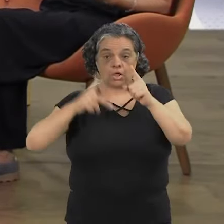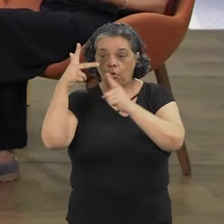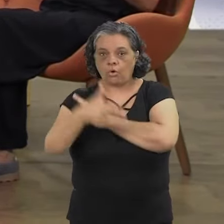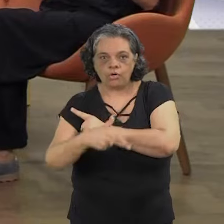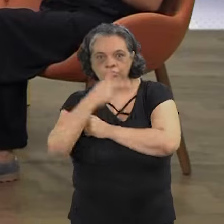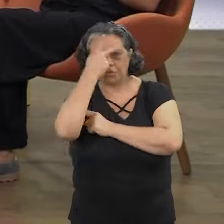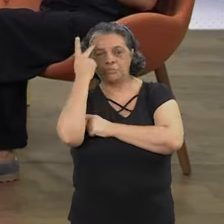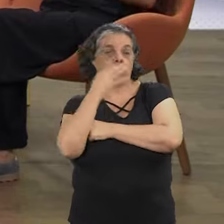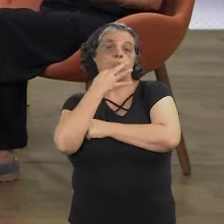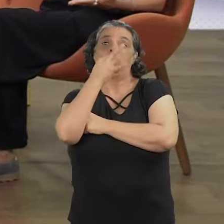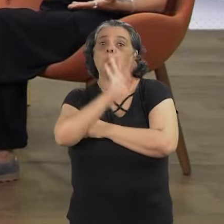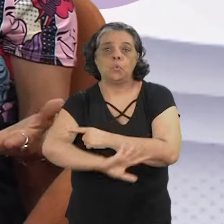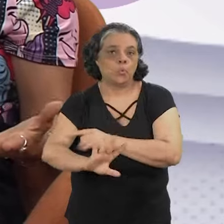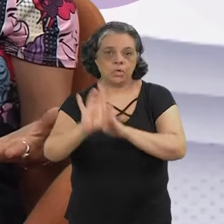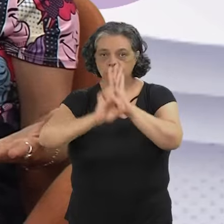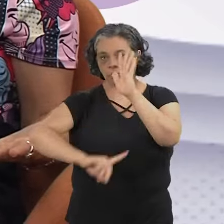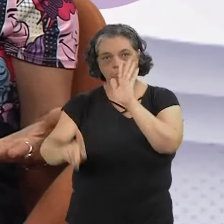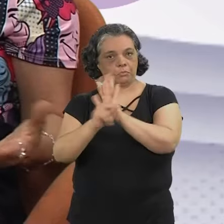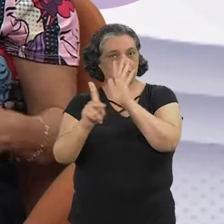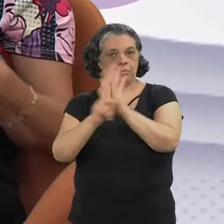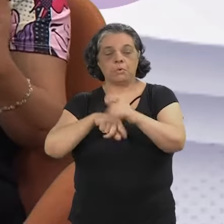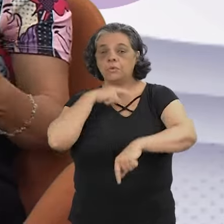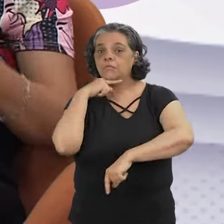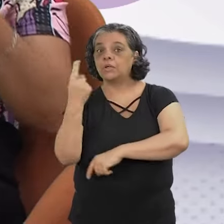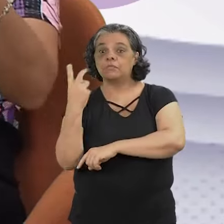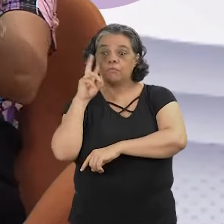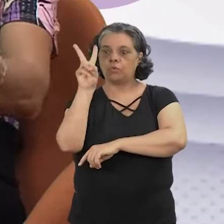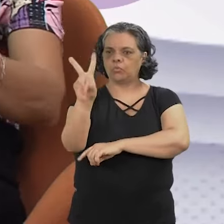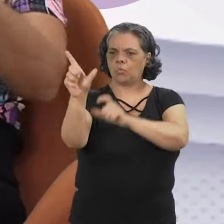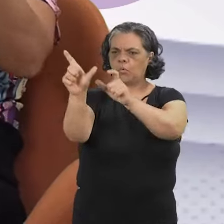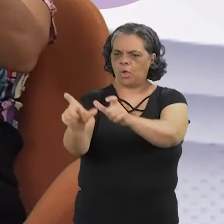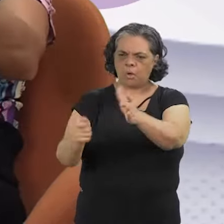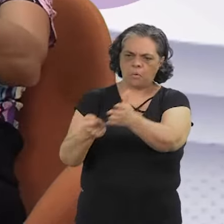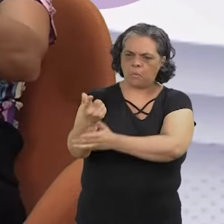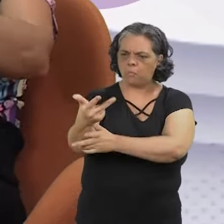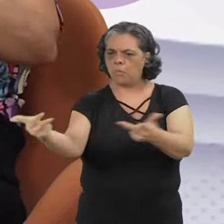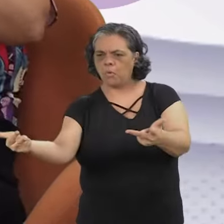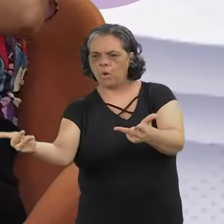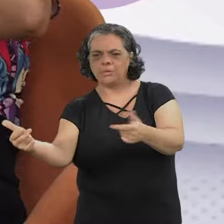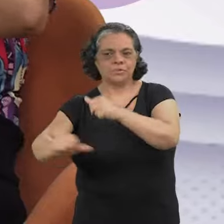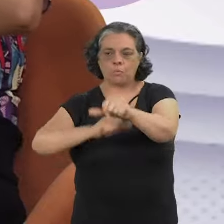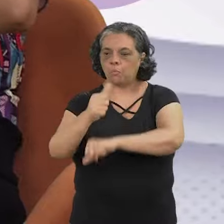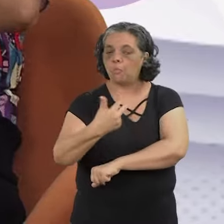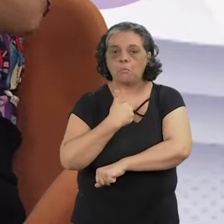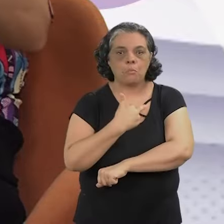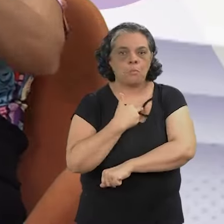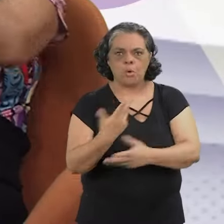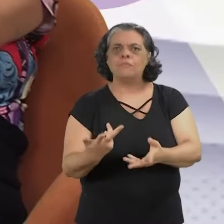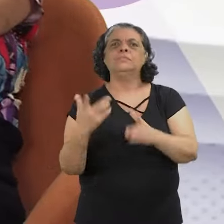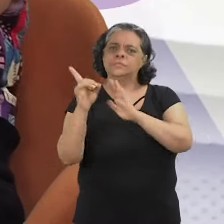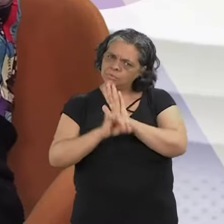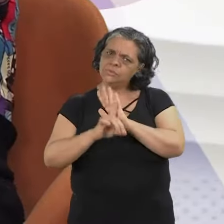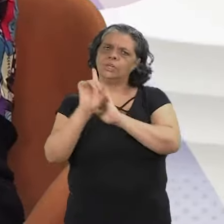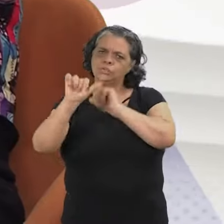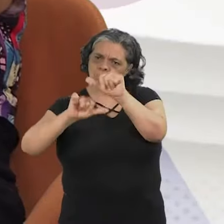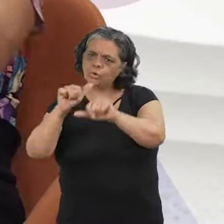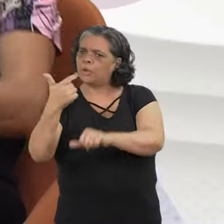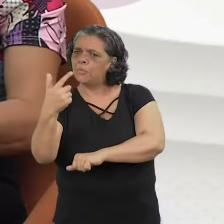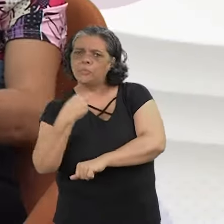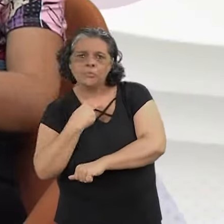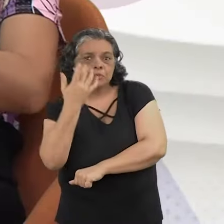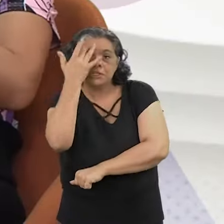violados são as pessoas que não conhecem os seus direitos né Você às vezes vai no lugar compra uma coisa não pode trocar e aí você tinha direito de trocar